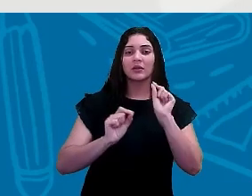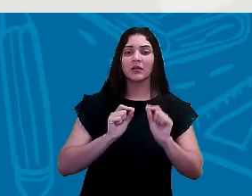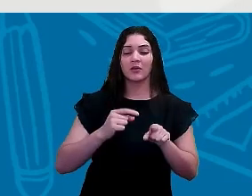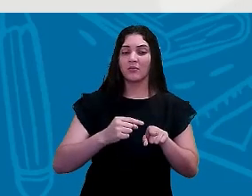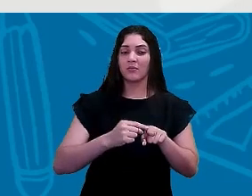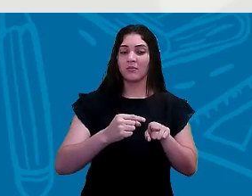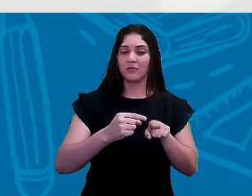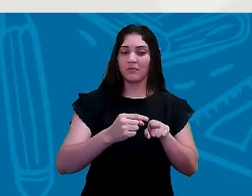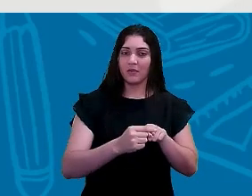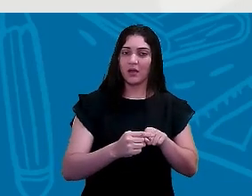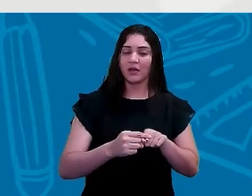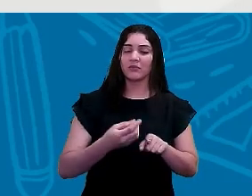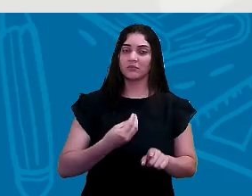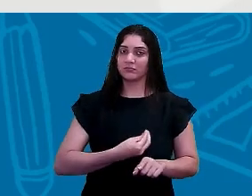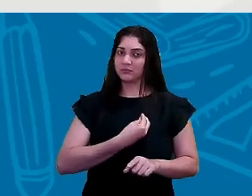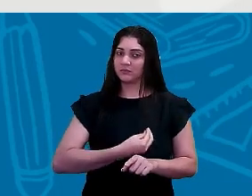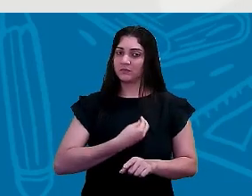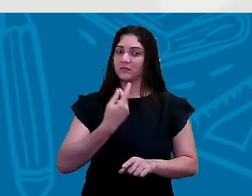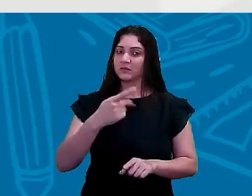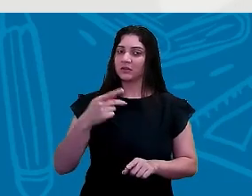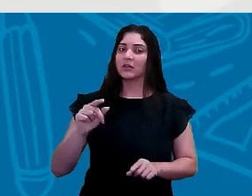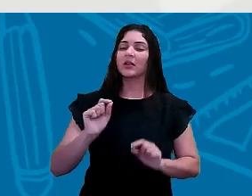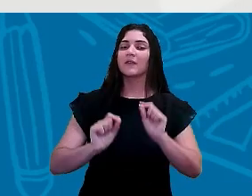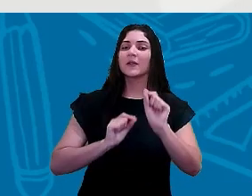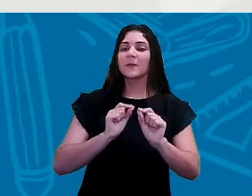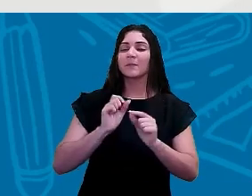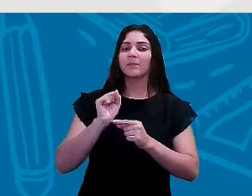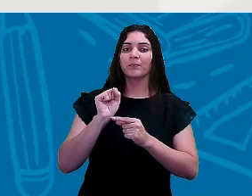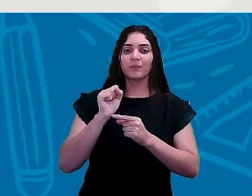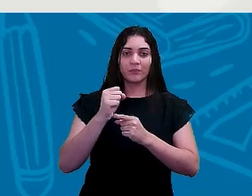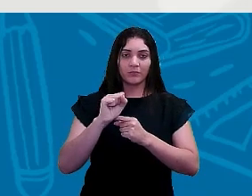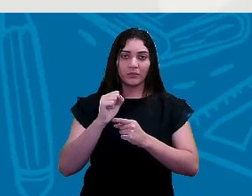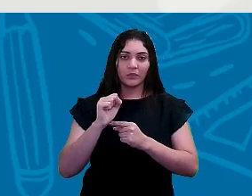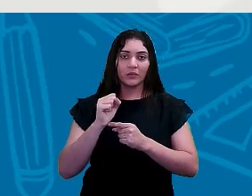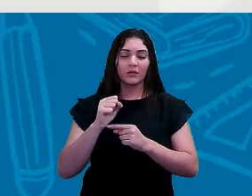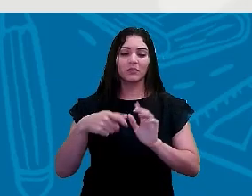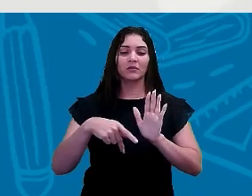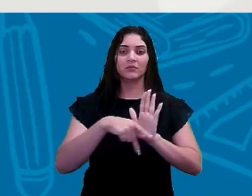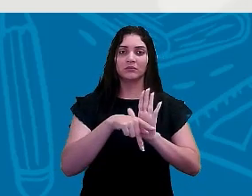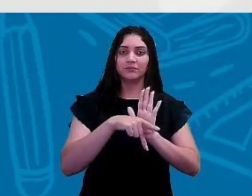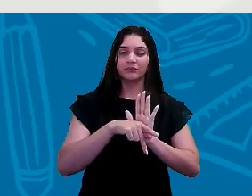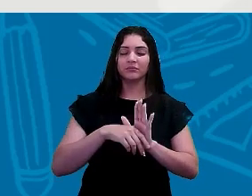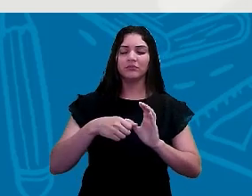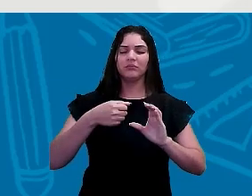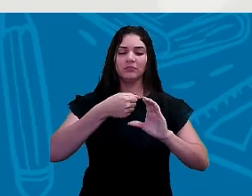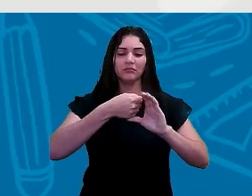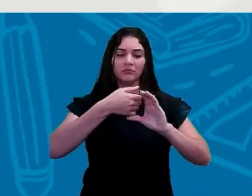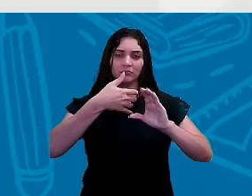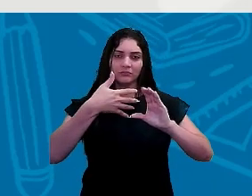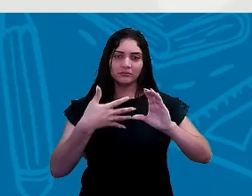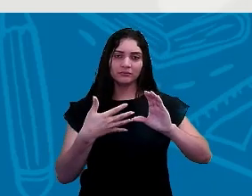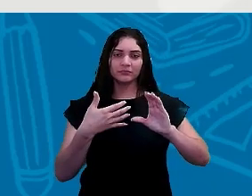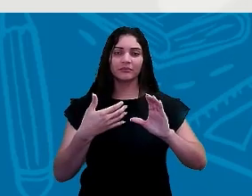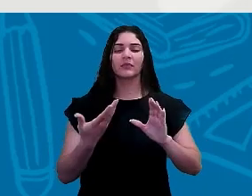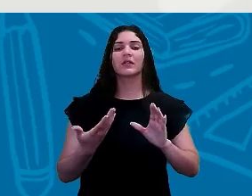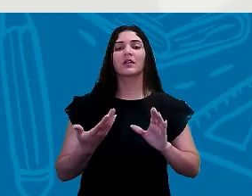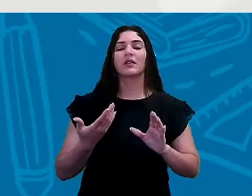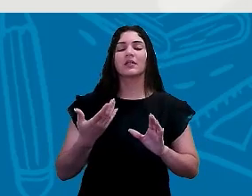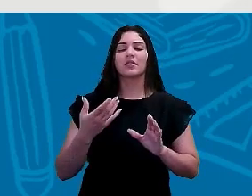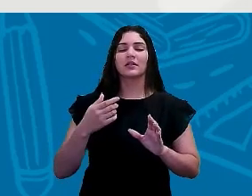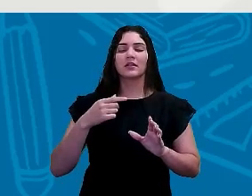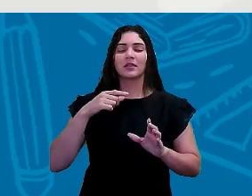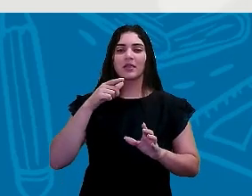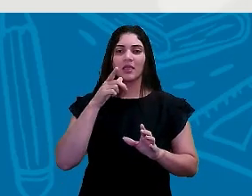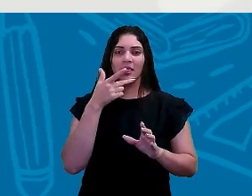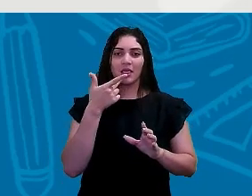o nome do bairro onde vocês moram, chamamos de substantivo próprio para classificação na língua